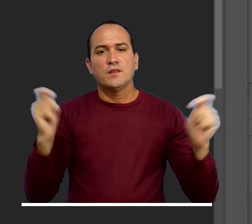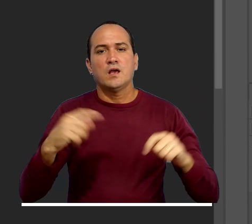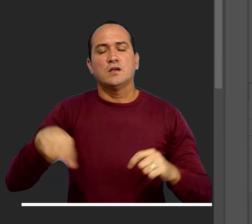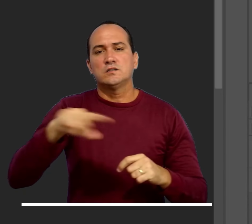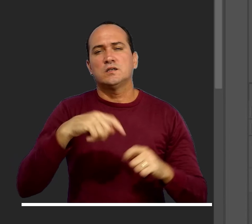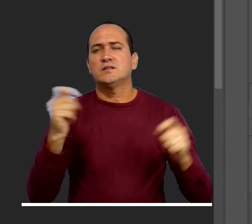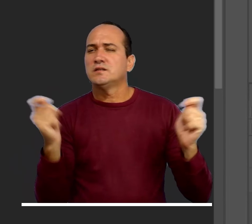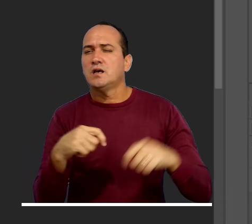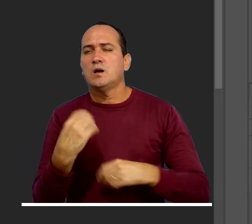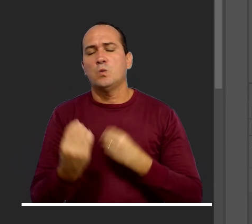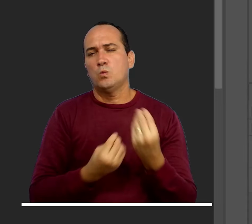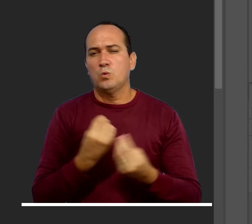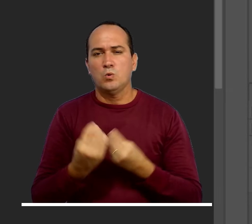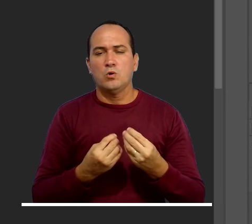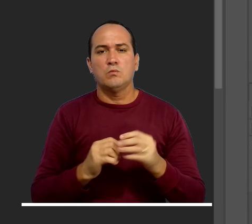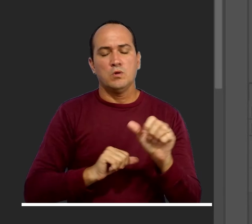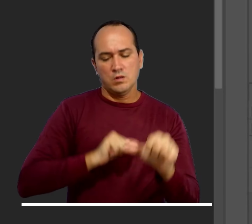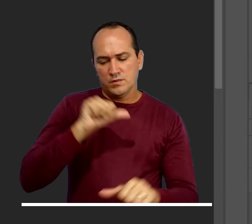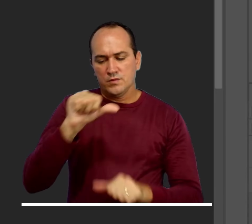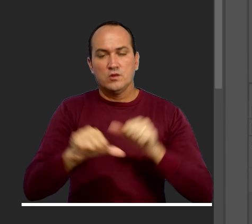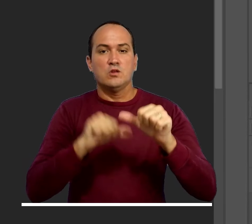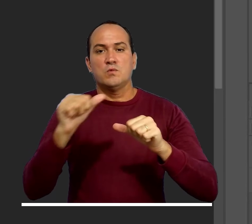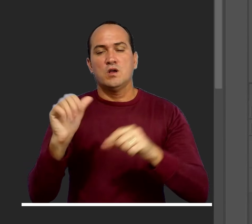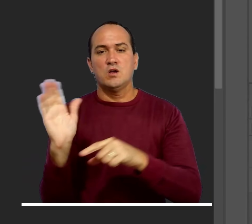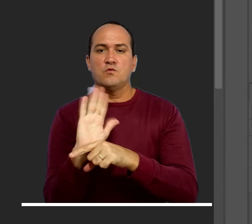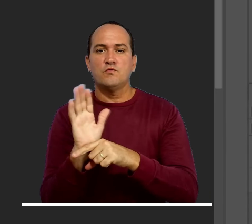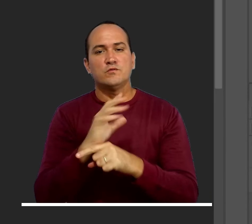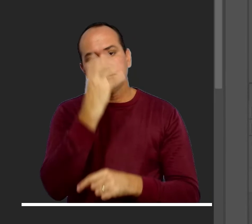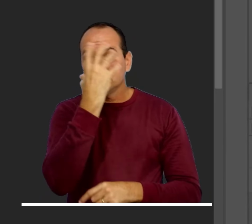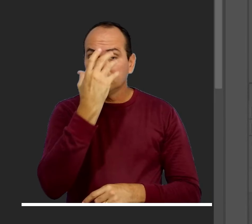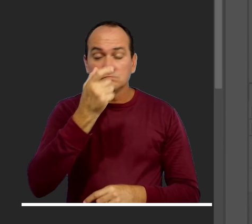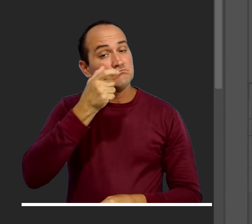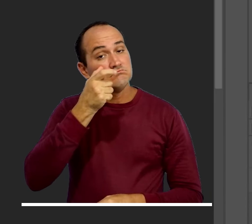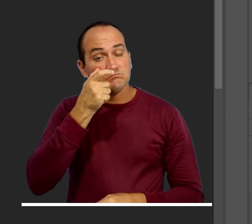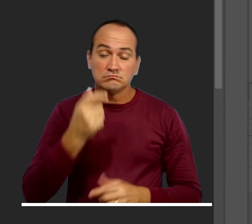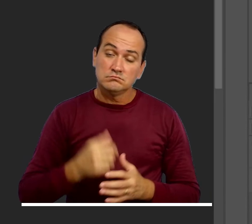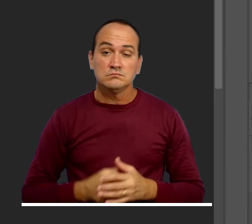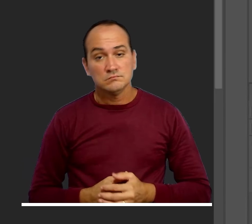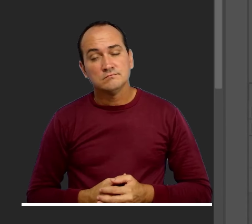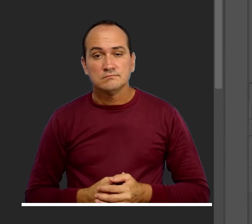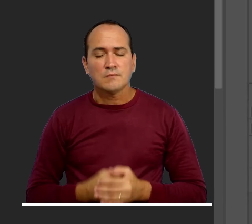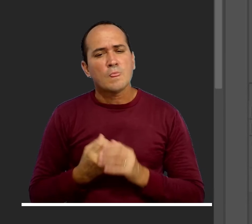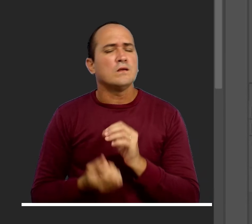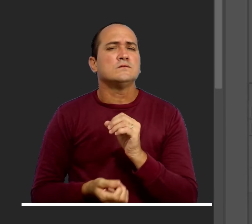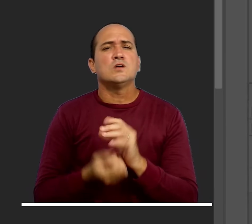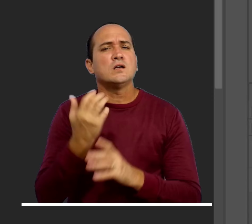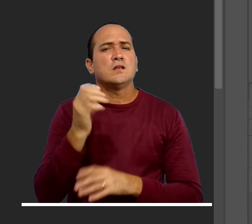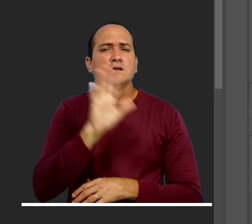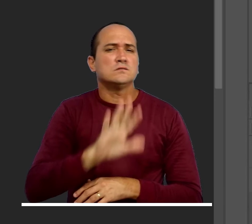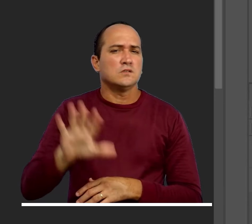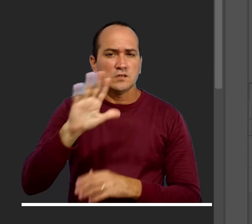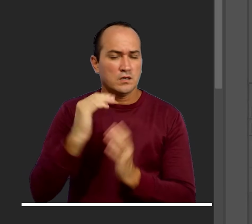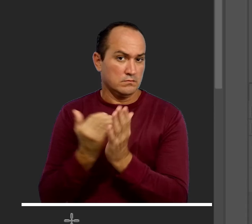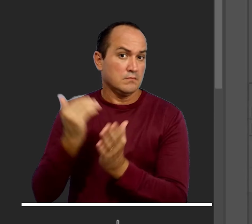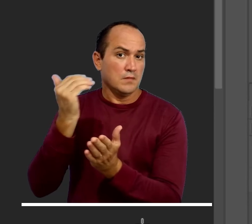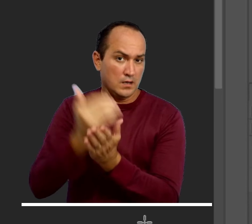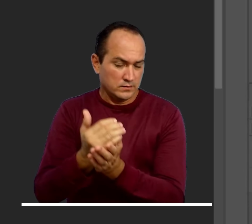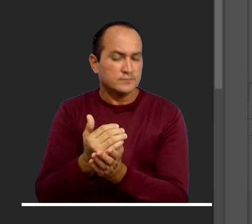gente tenha a possibilidade de tornar esse vídeo ainda mais interessante, certo? Para criar esse cenário extra,